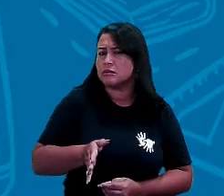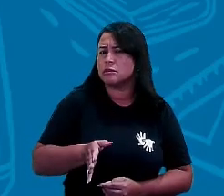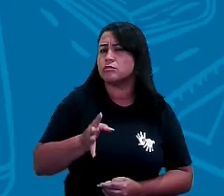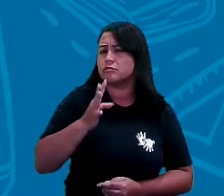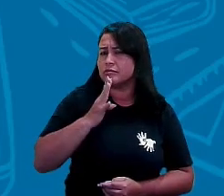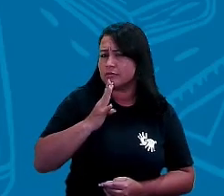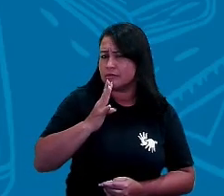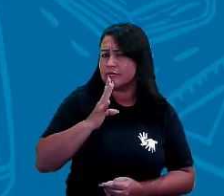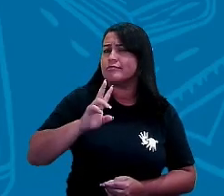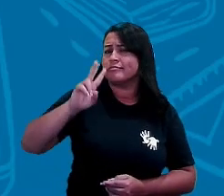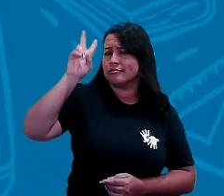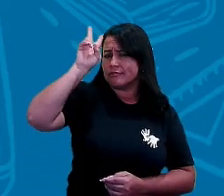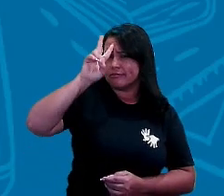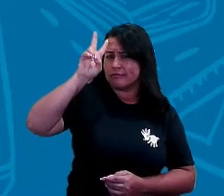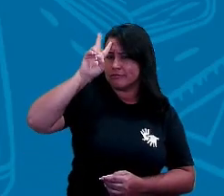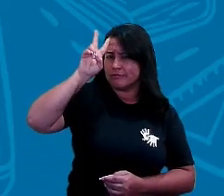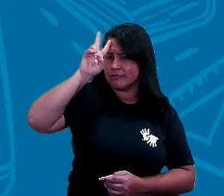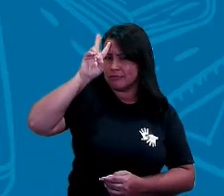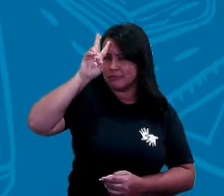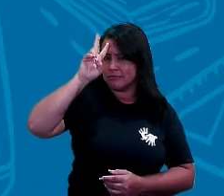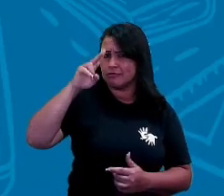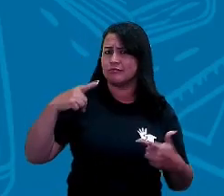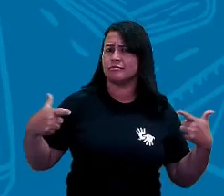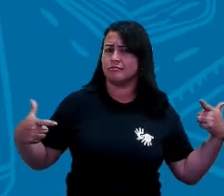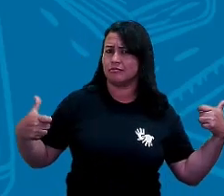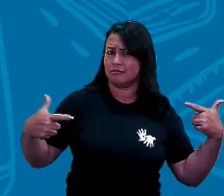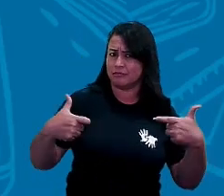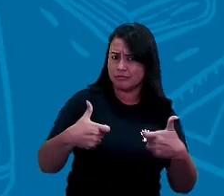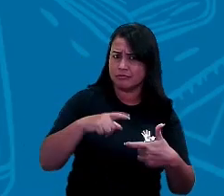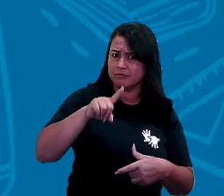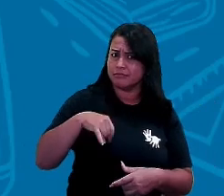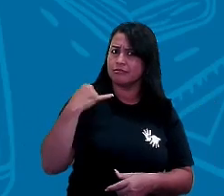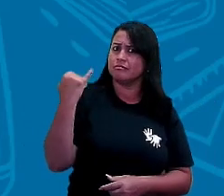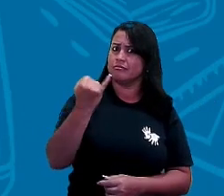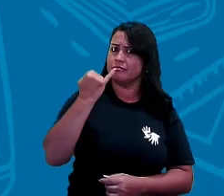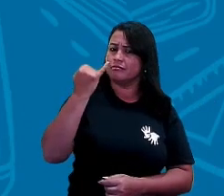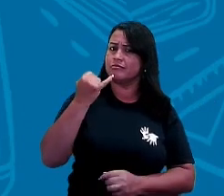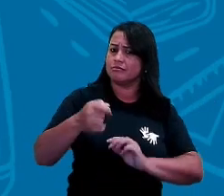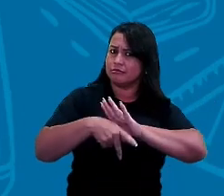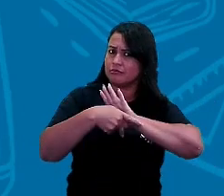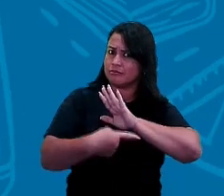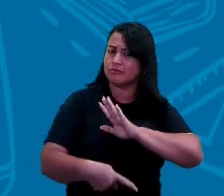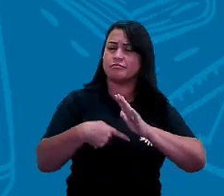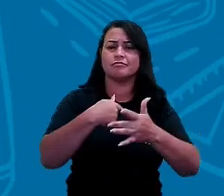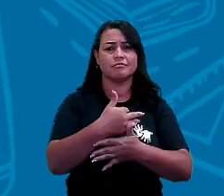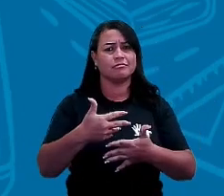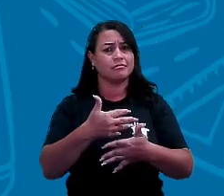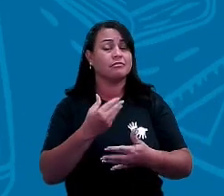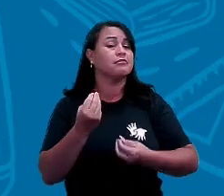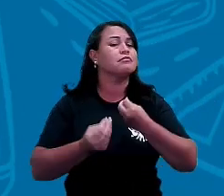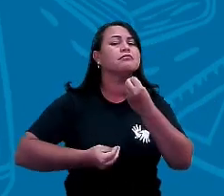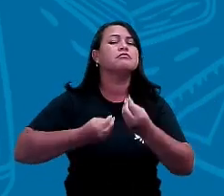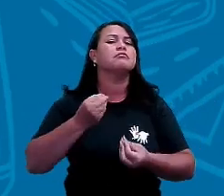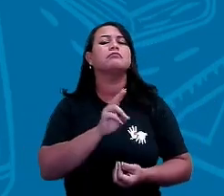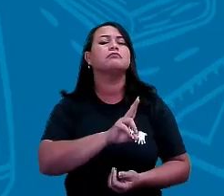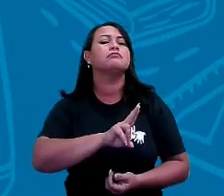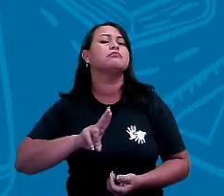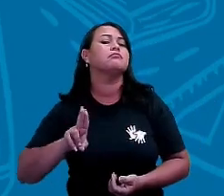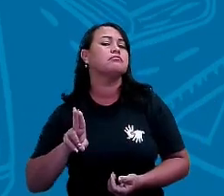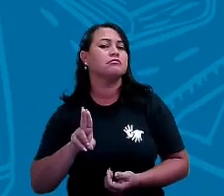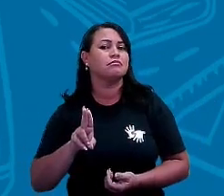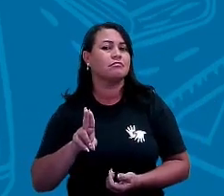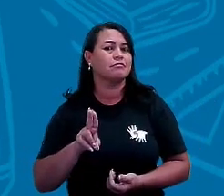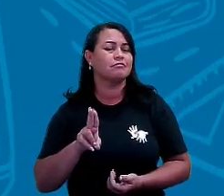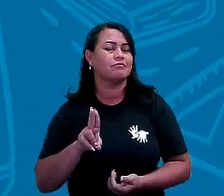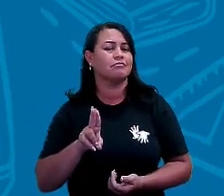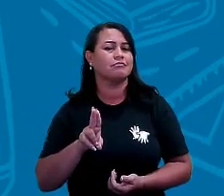falar, já conhece dessa batalha que foi muito importante aqui na nossa cidade? Então, como é que eu chamo essa batalha? Já está